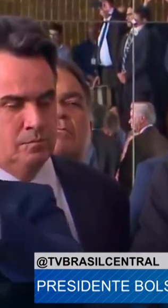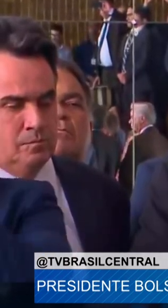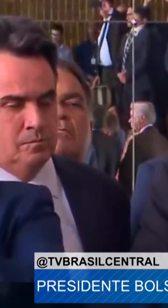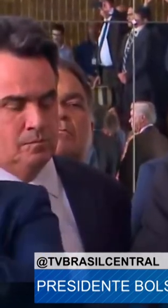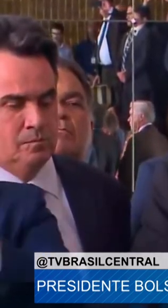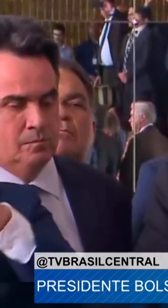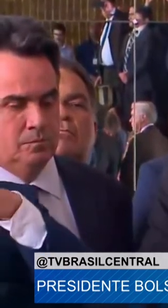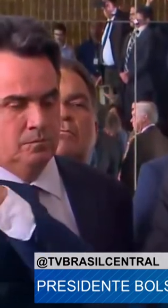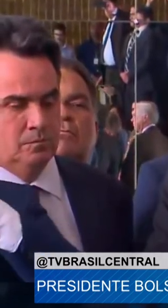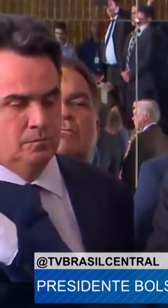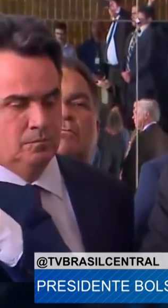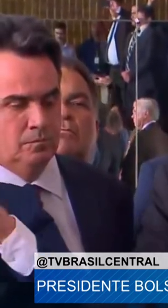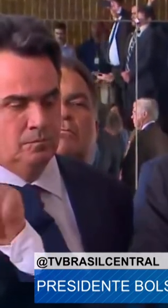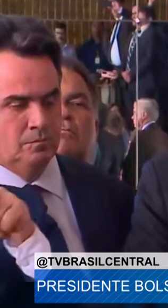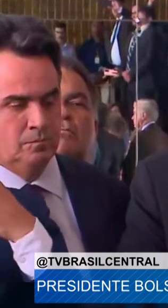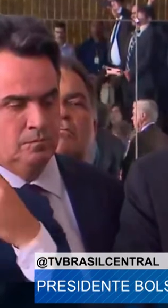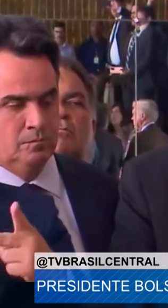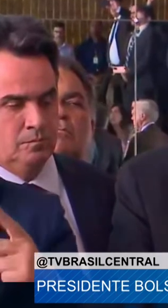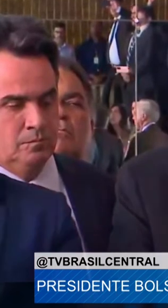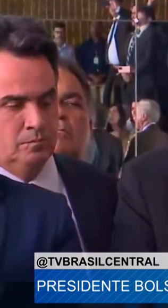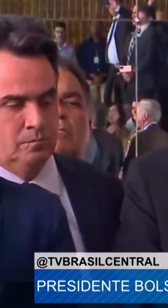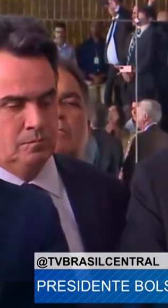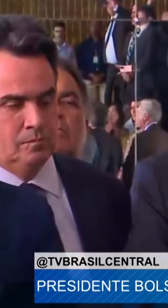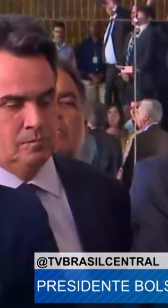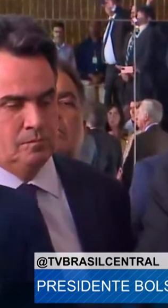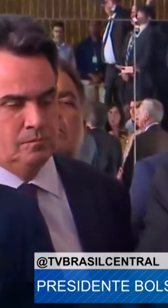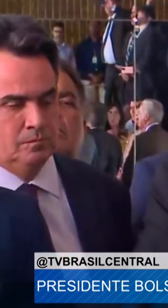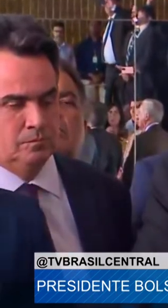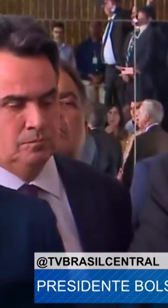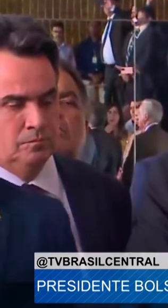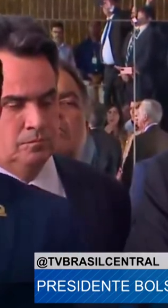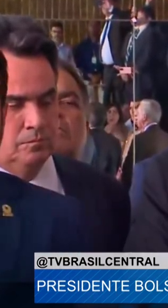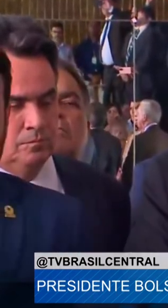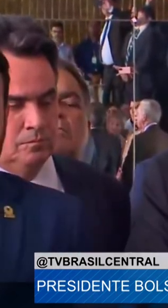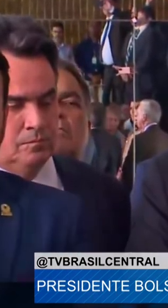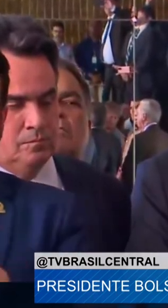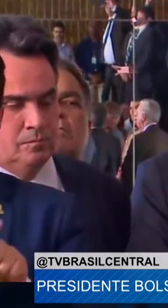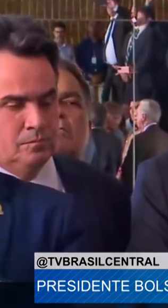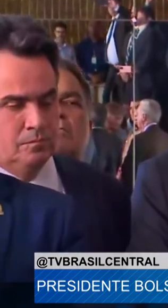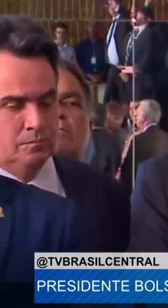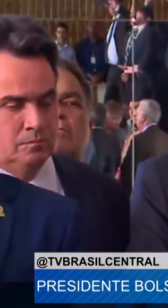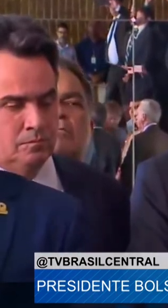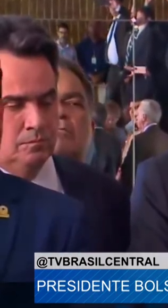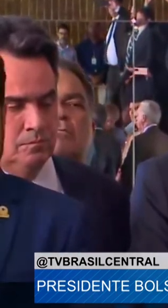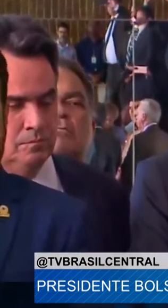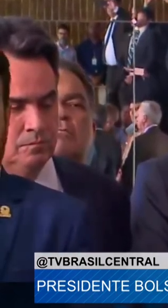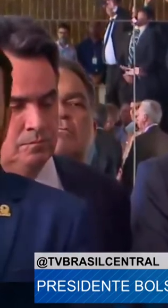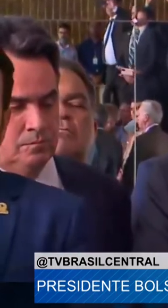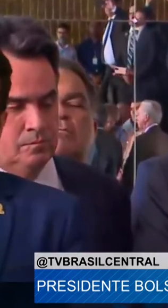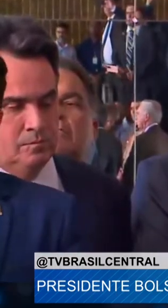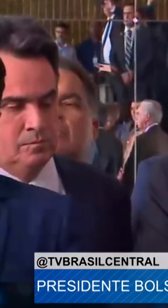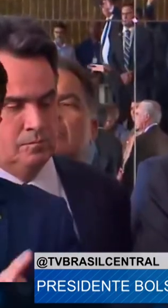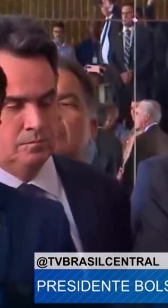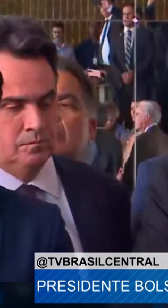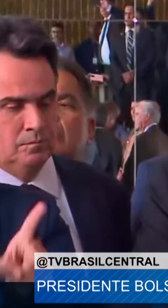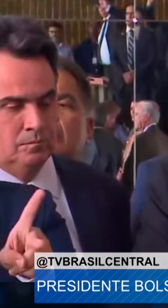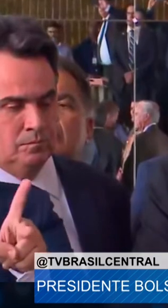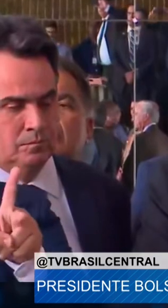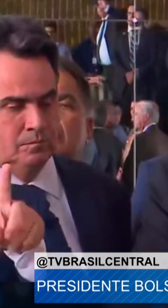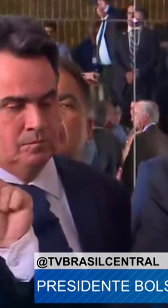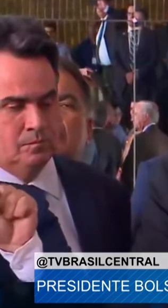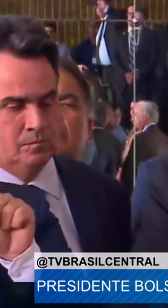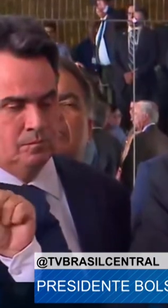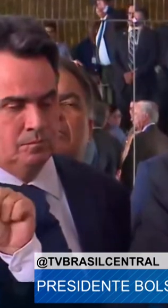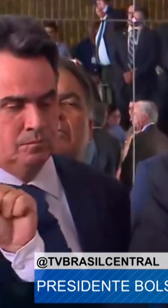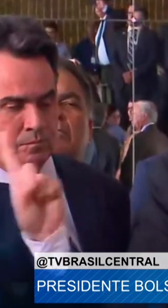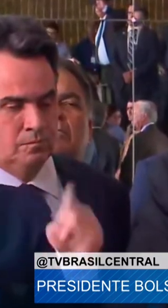sociais. Enquanto presidente da República e cidadão, continuarei cumprindo todos os